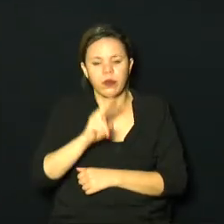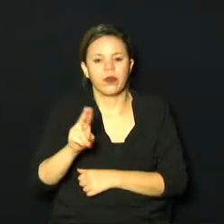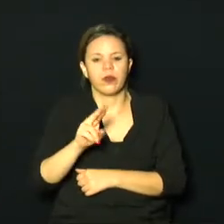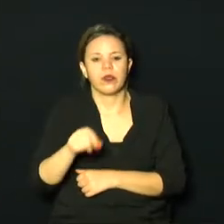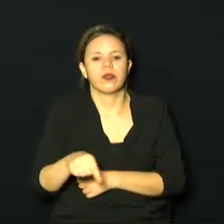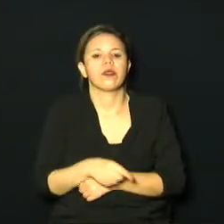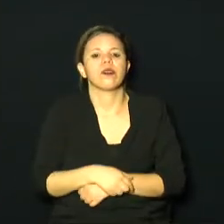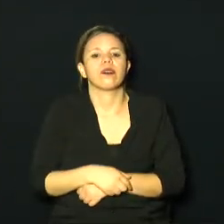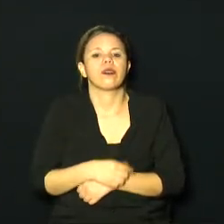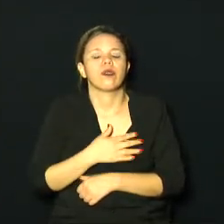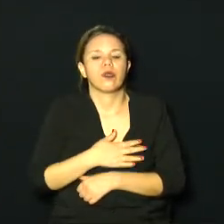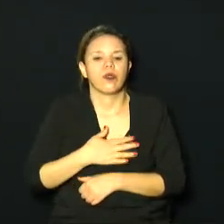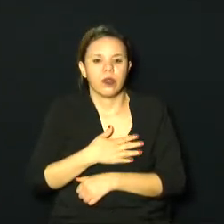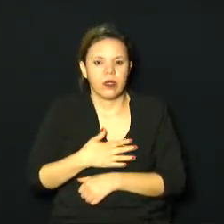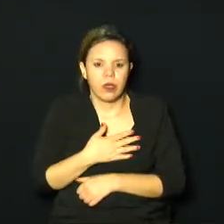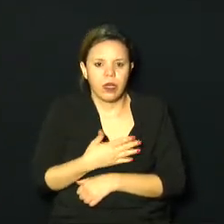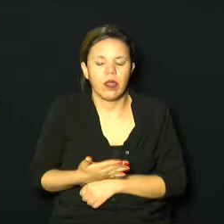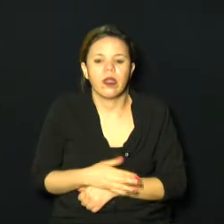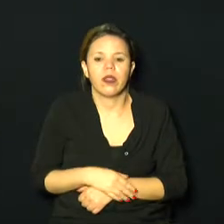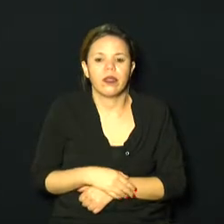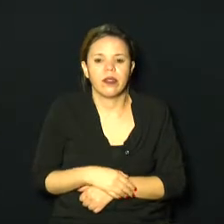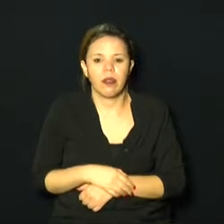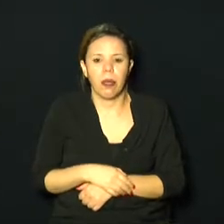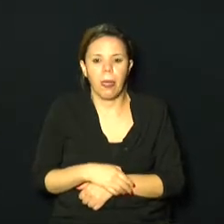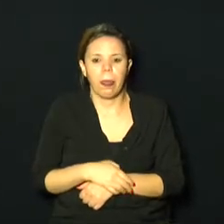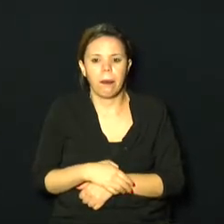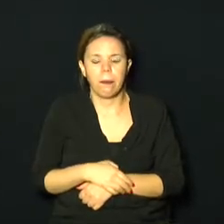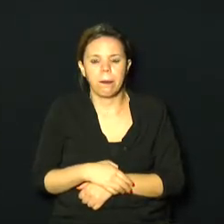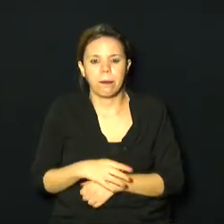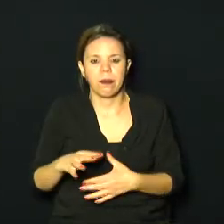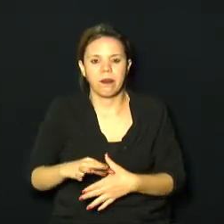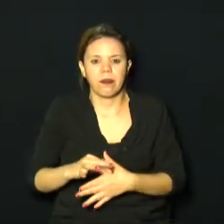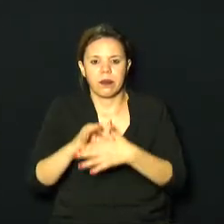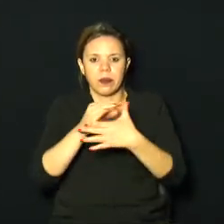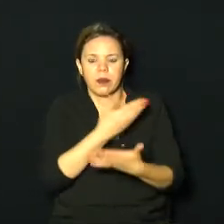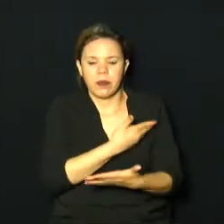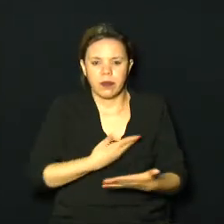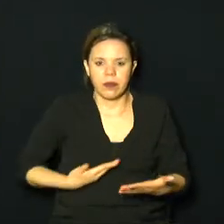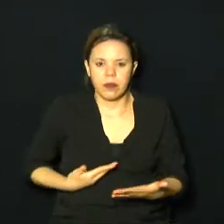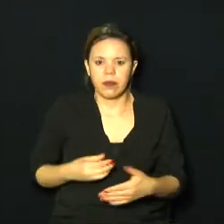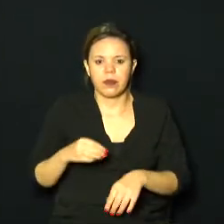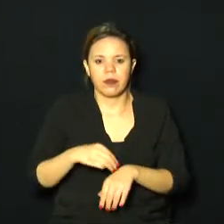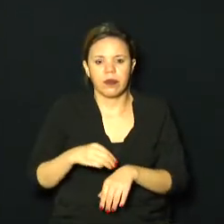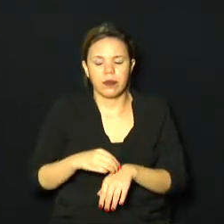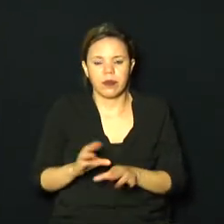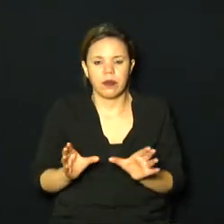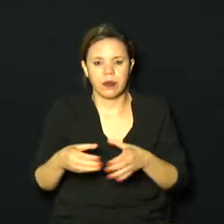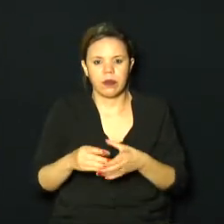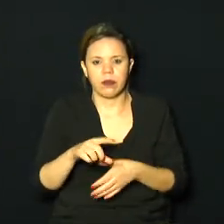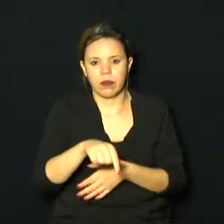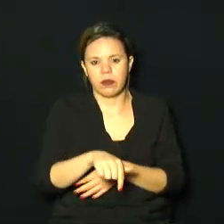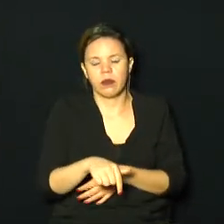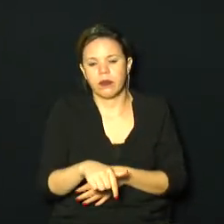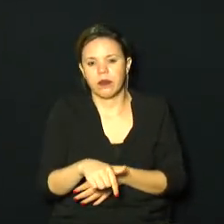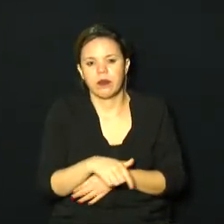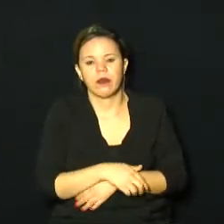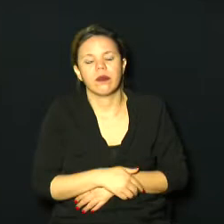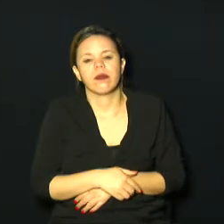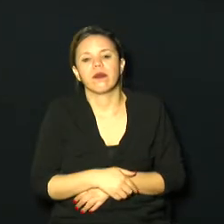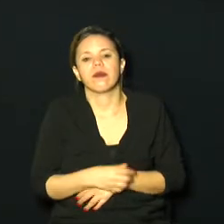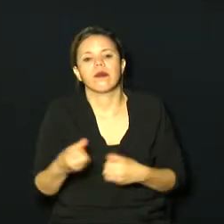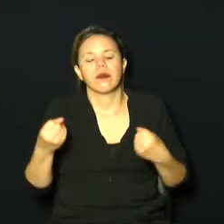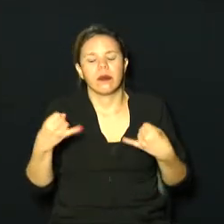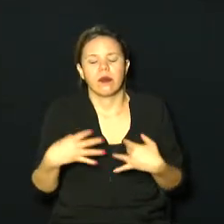disso, gostaria que, né, o líder do governo e membro dessa comissão depois pudesse justamente explicar